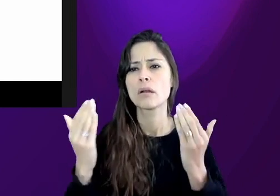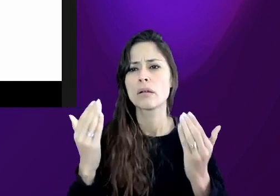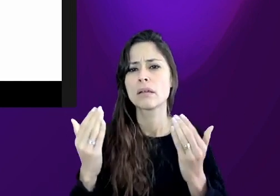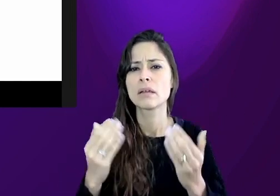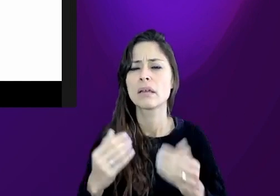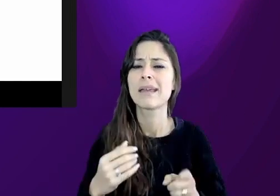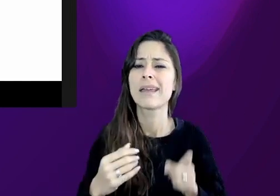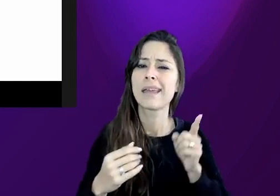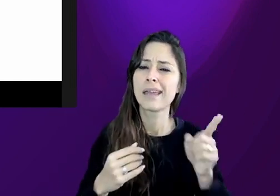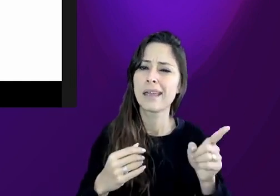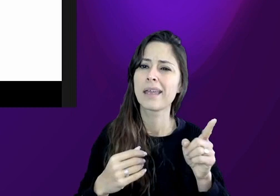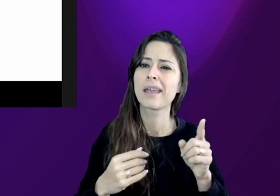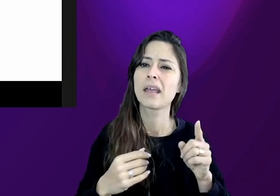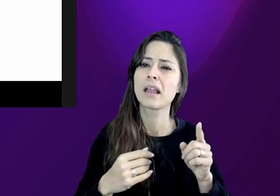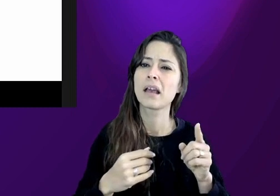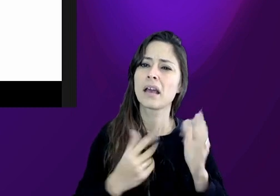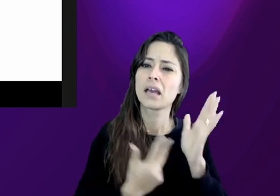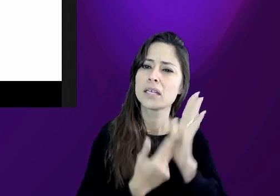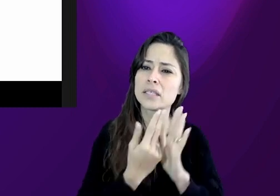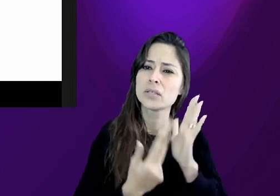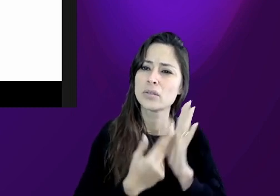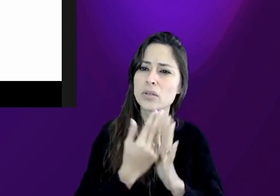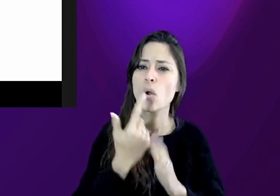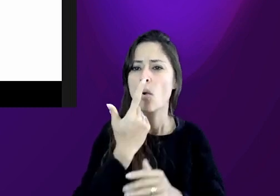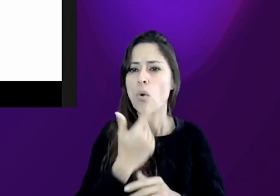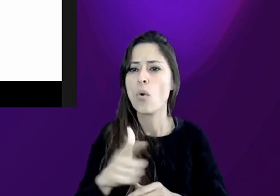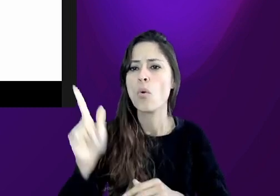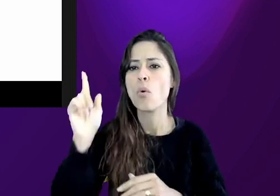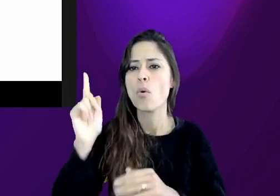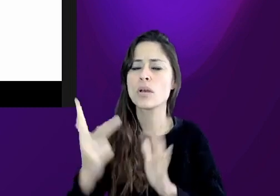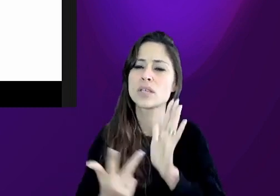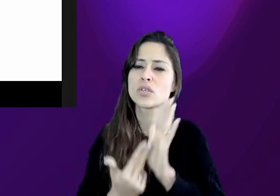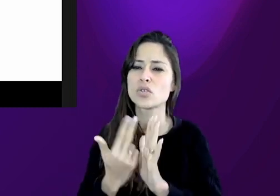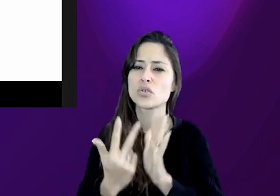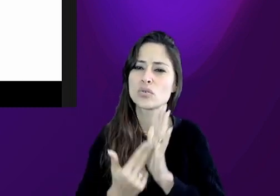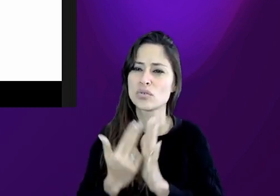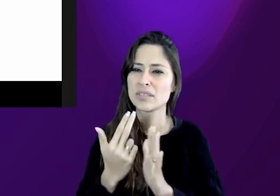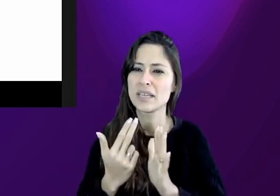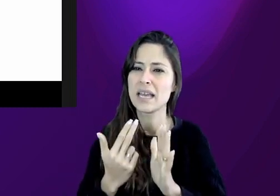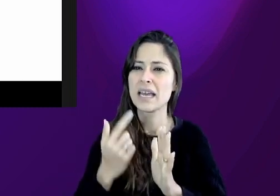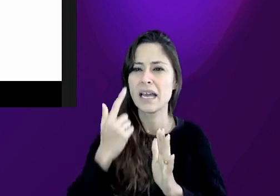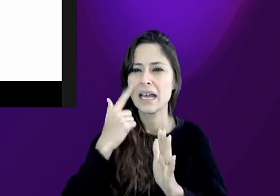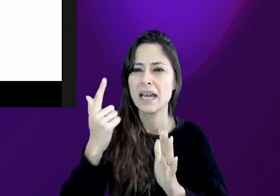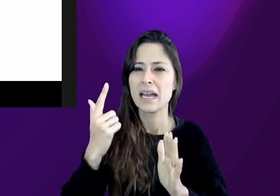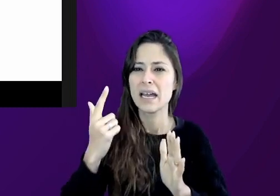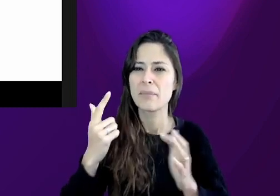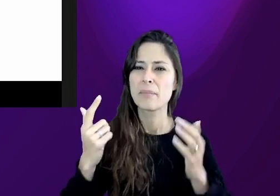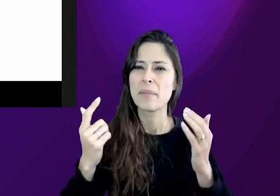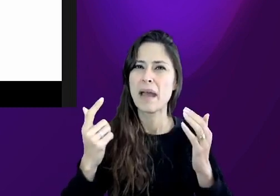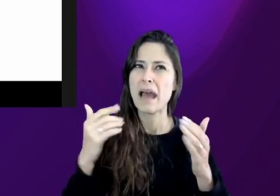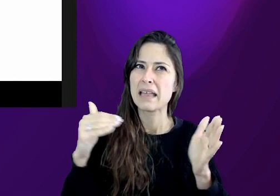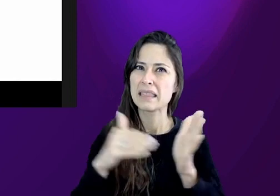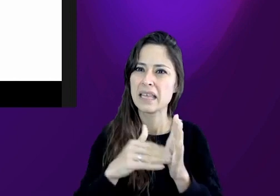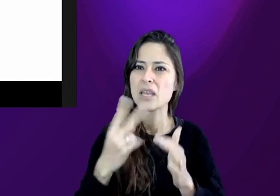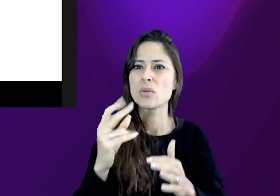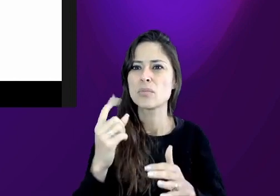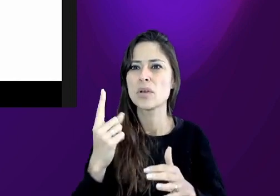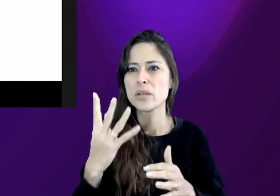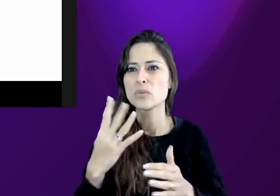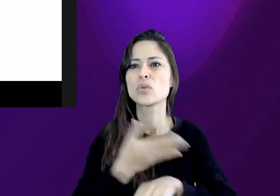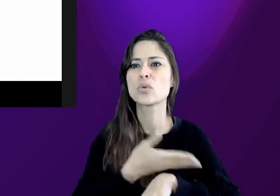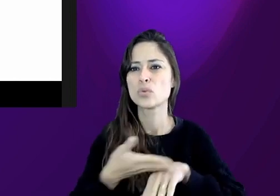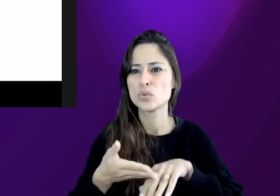o padrão, que era a gastrectomia aberta, a robótica com a aberta, que era o padrão até 2014, quando nós iniciamos esse